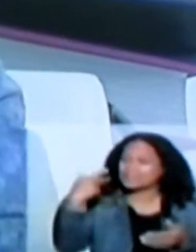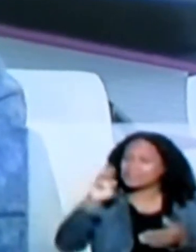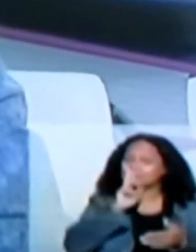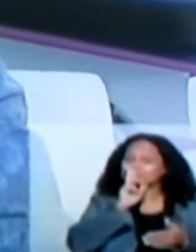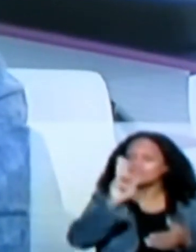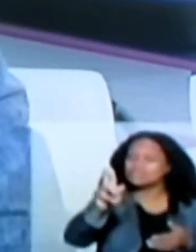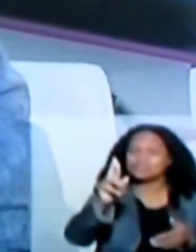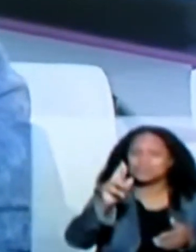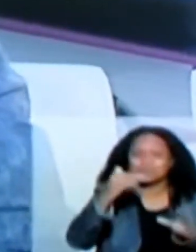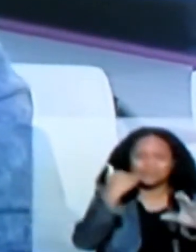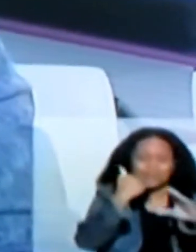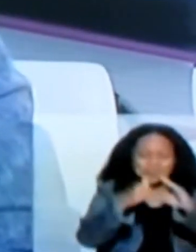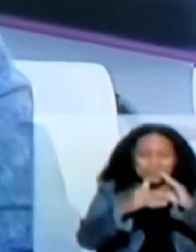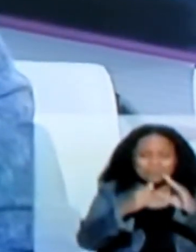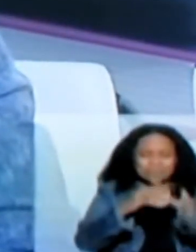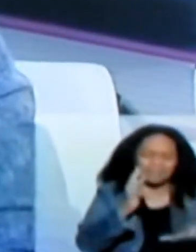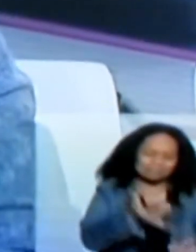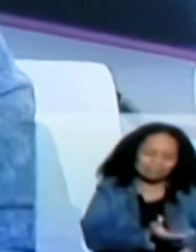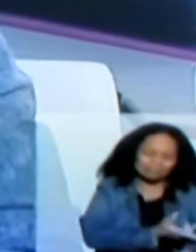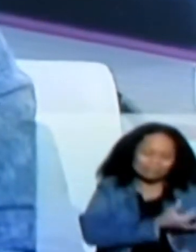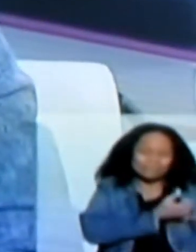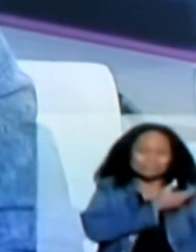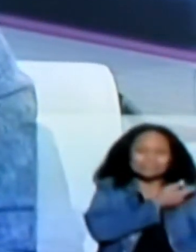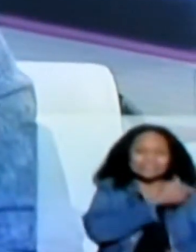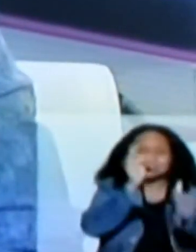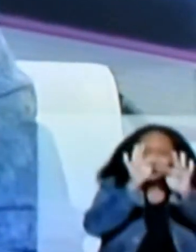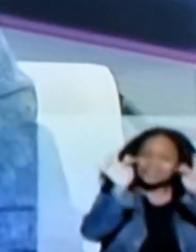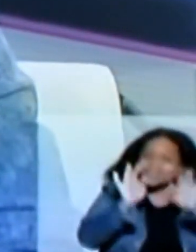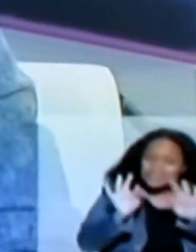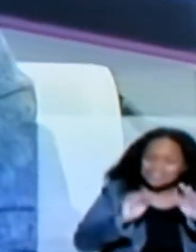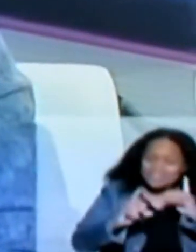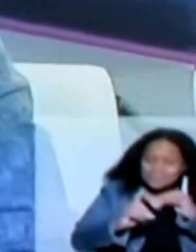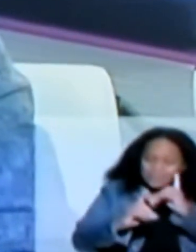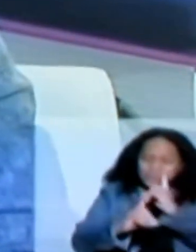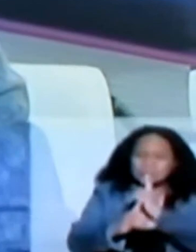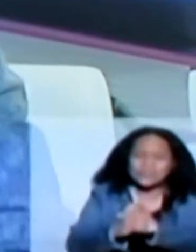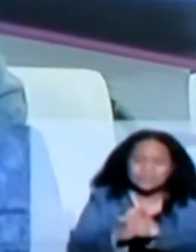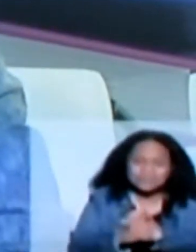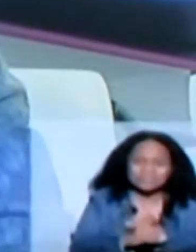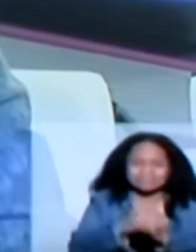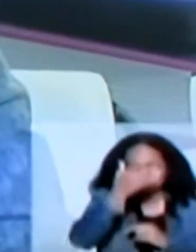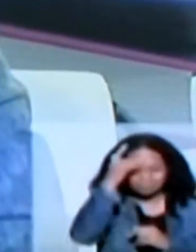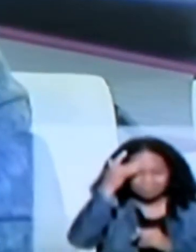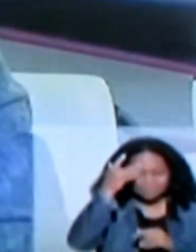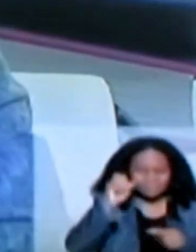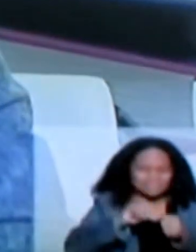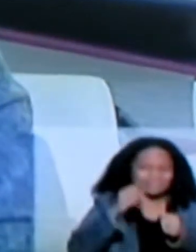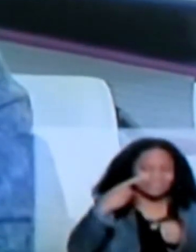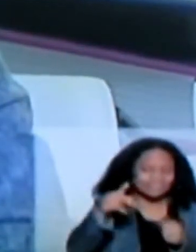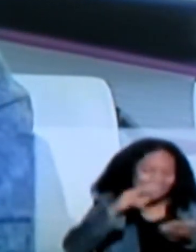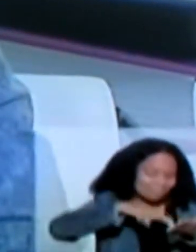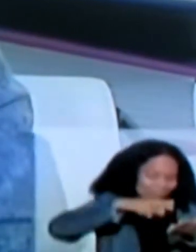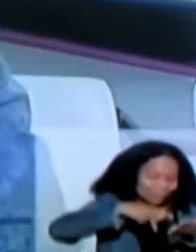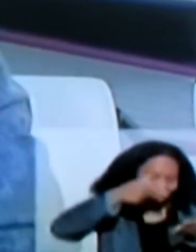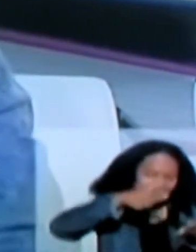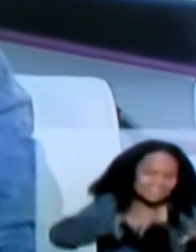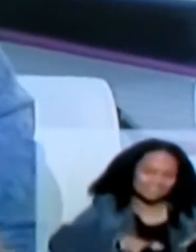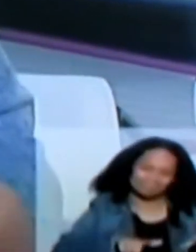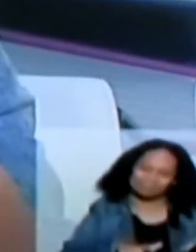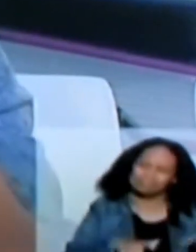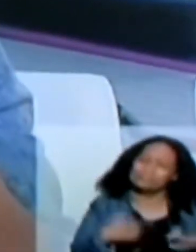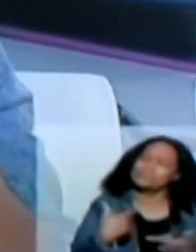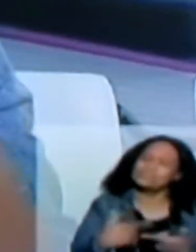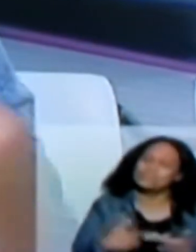Deus. Ela adorou. Ela mandou um e-mail toda emocionada, falando que estava muito contente, que ela tinha encontrado alguém que tivesse feito ela ler de novo. Porque muitas